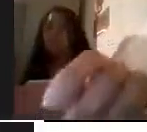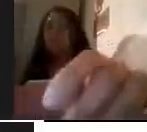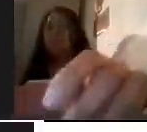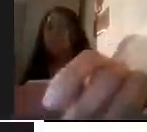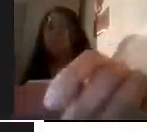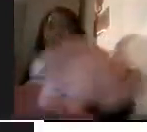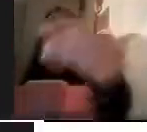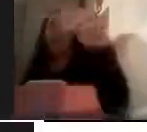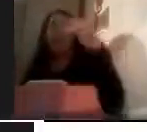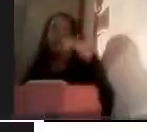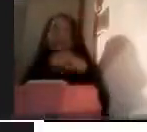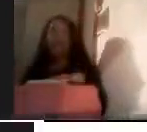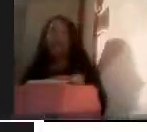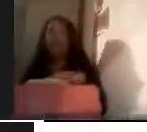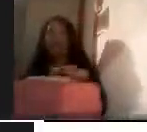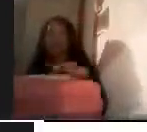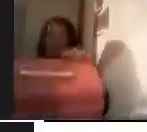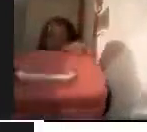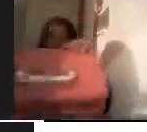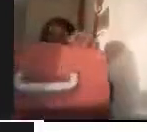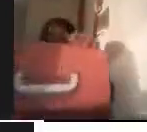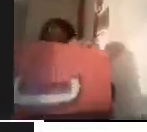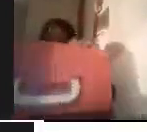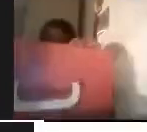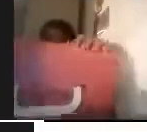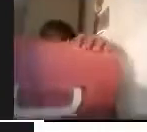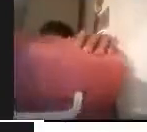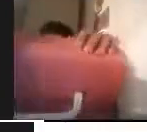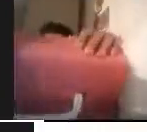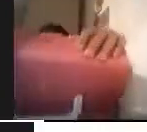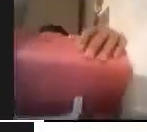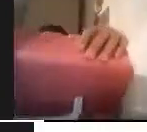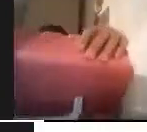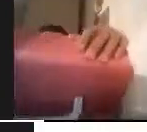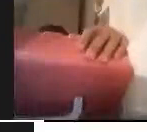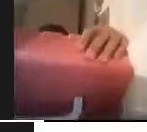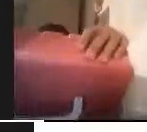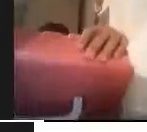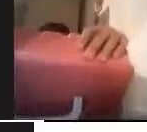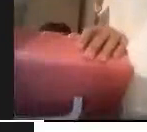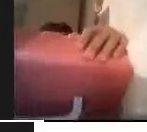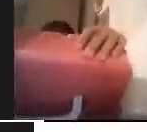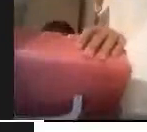Acho que é 50 ml, não é? Varia entre 50 e 60 ml. E um bebê prematuro?